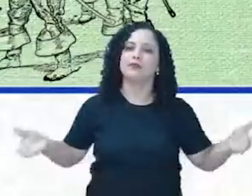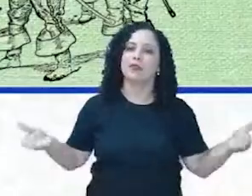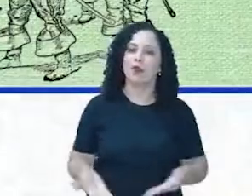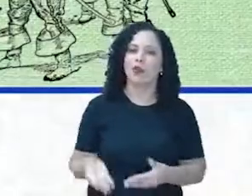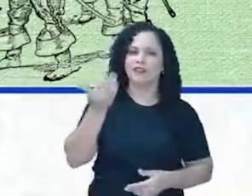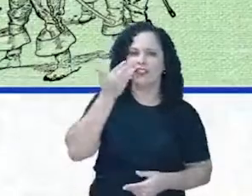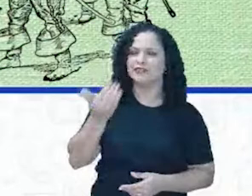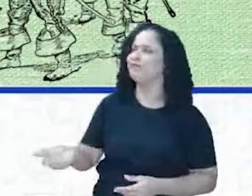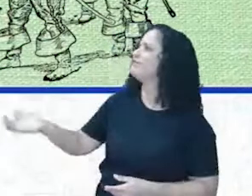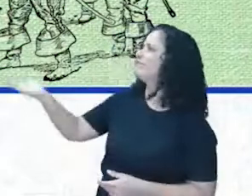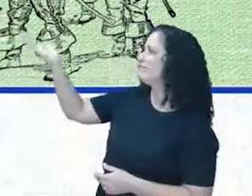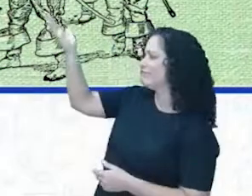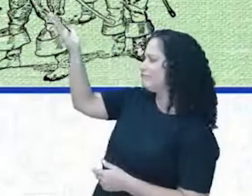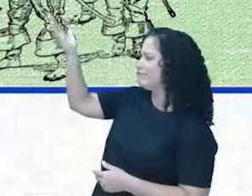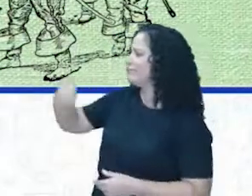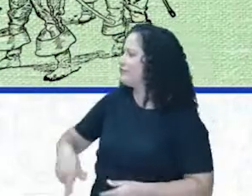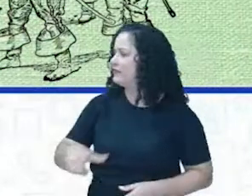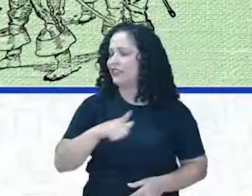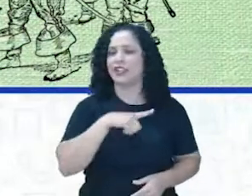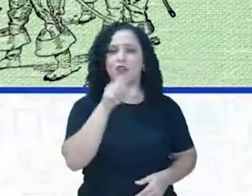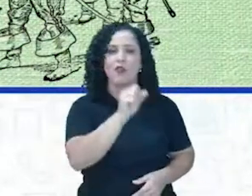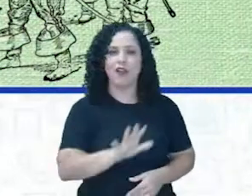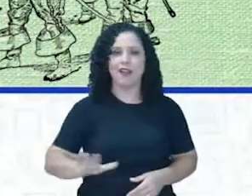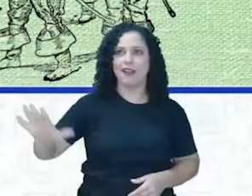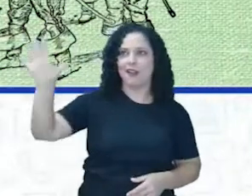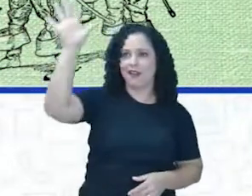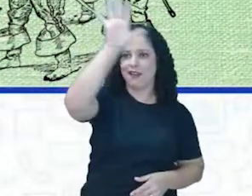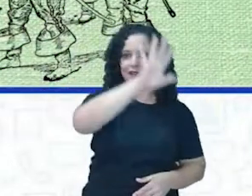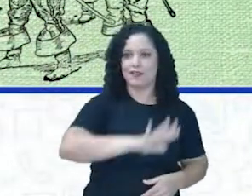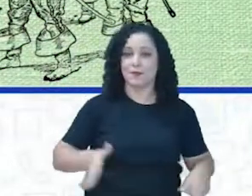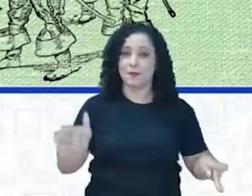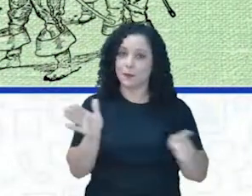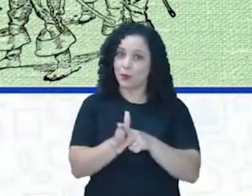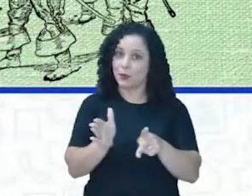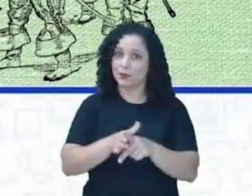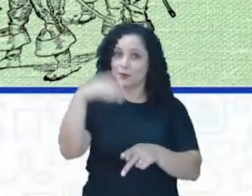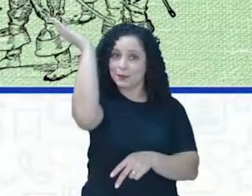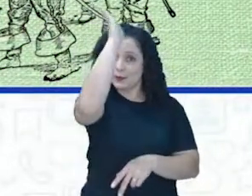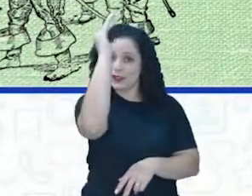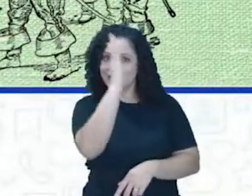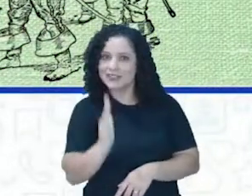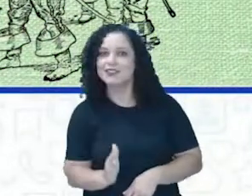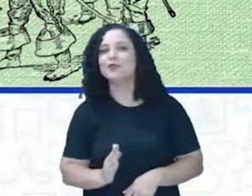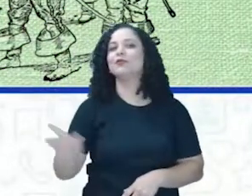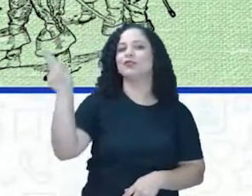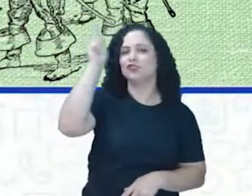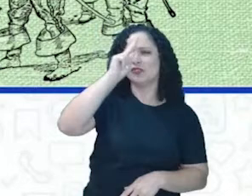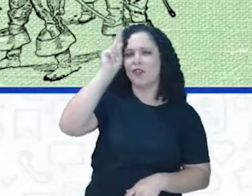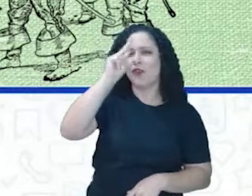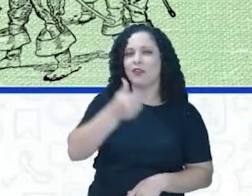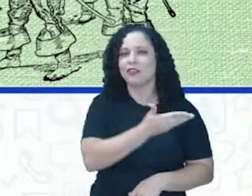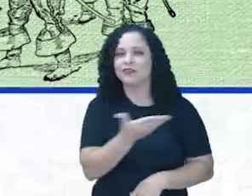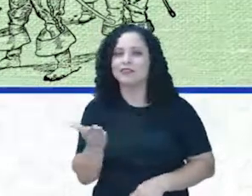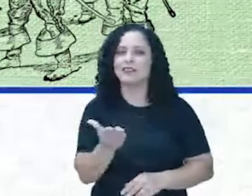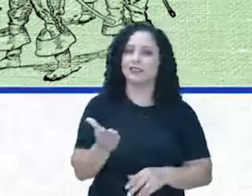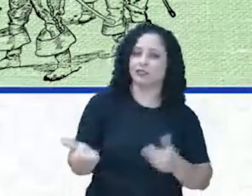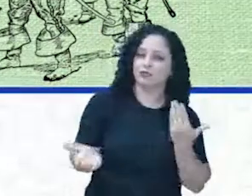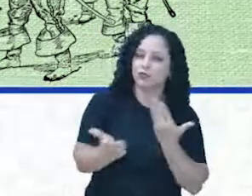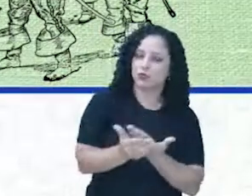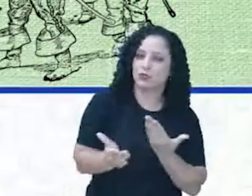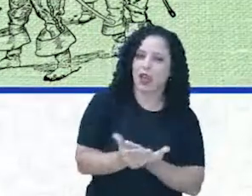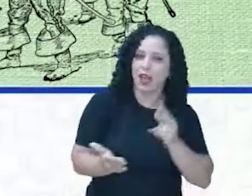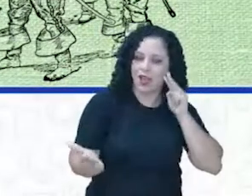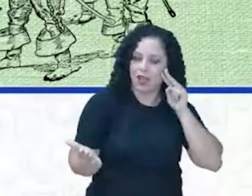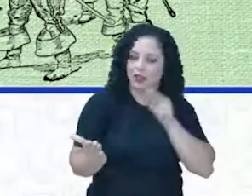aqui na tela, a gente tem um espaço geográfico brasileiro. Então, a gente vai... a história do Brasil, a história que vocês estudam, né, com os